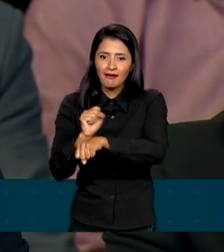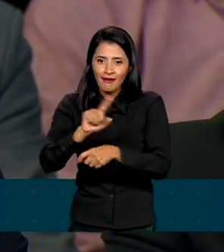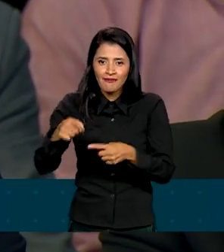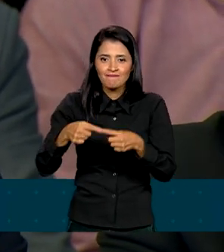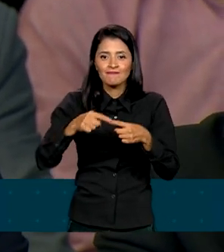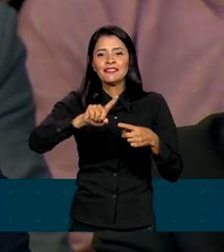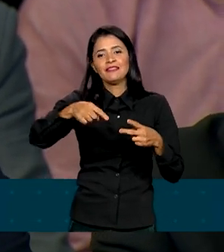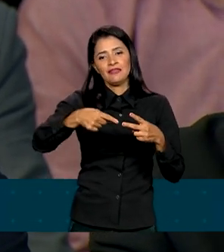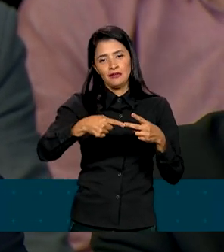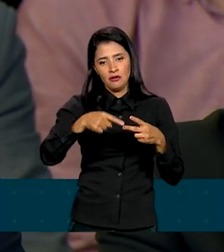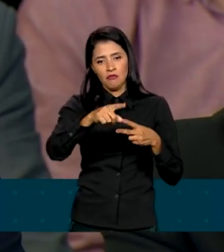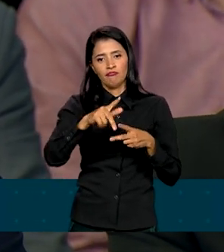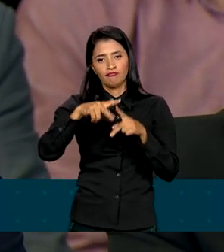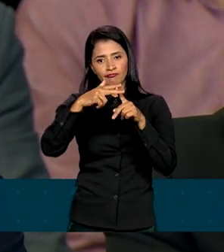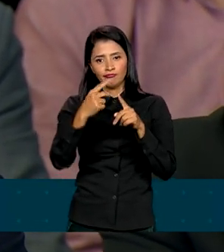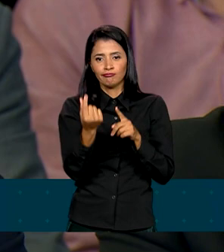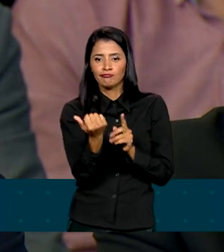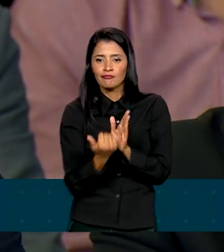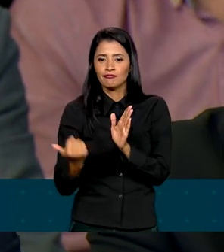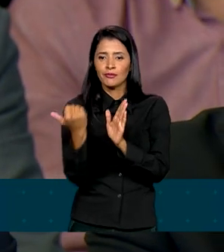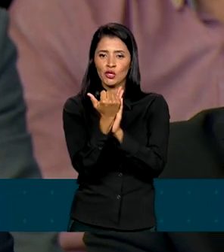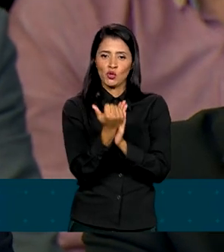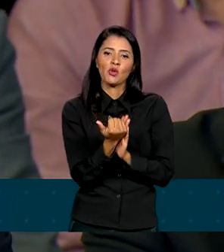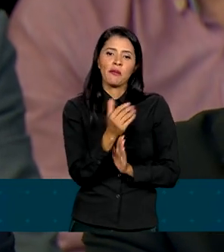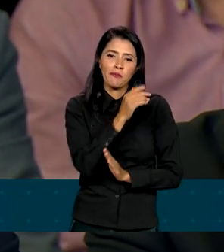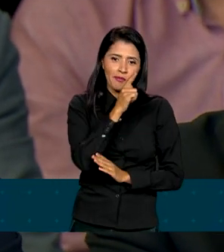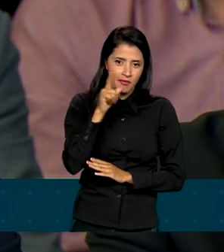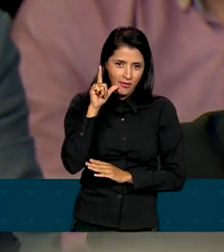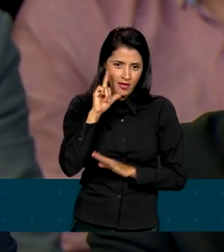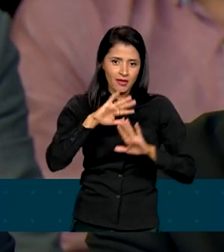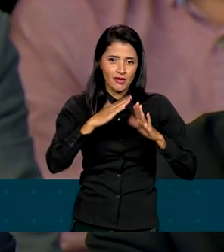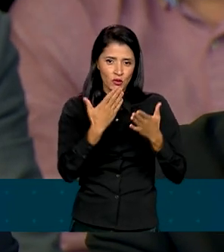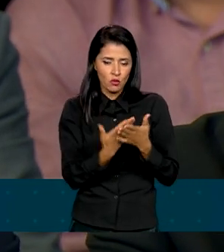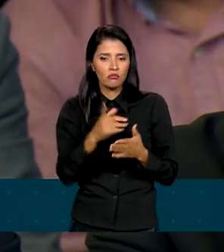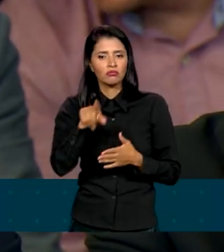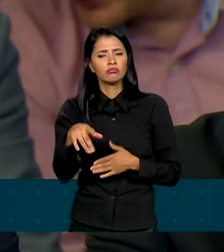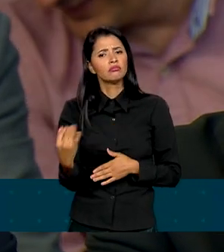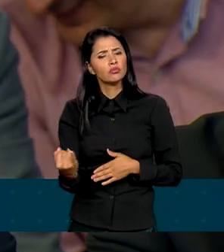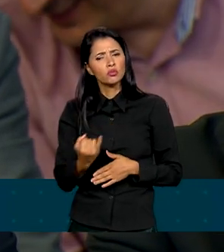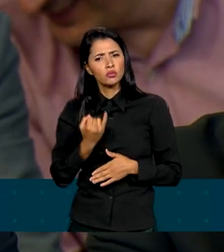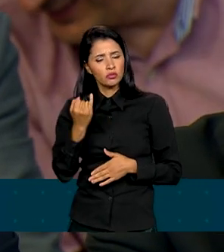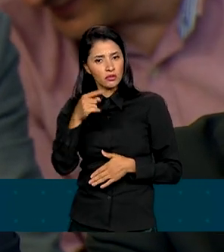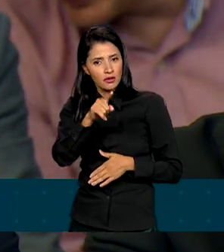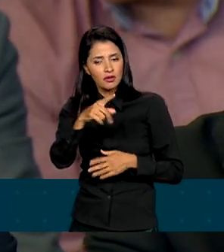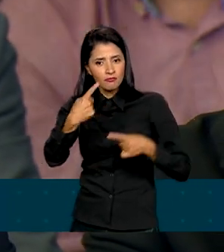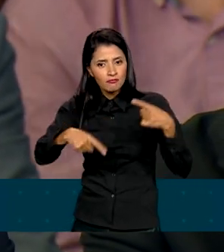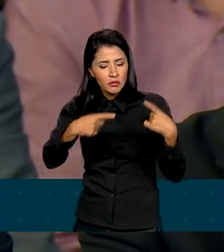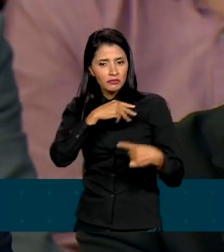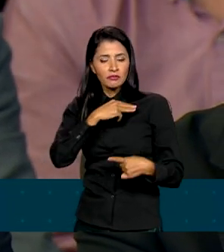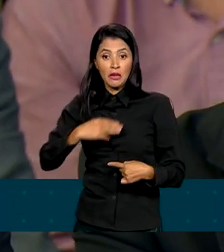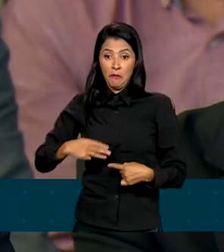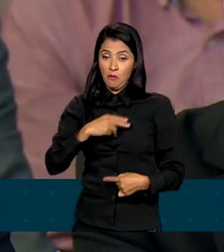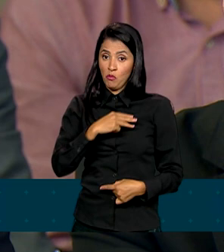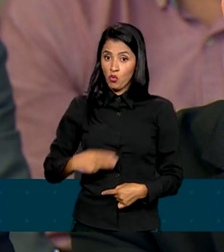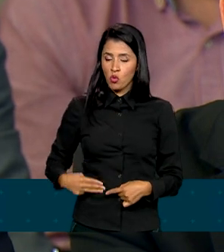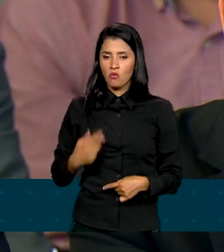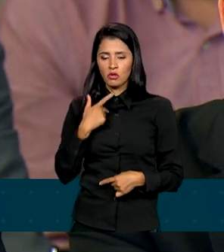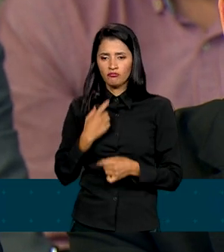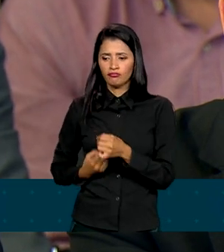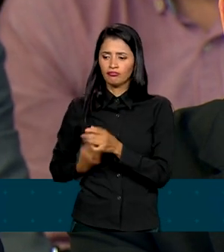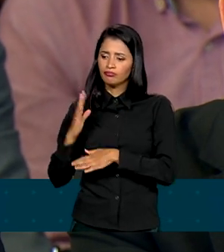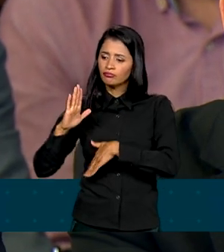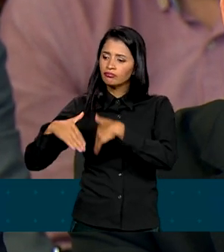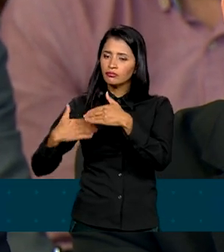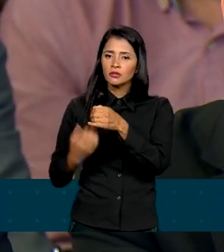o reajuste do valor merenda, que é de suma importância essa política pública, que desenvolve